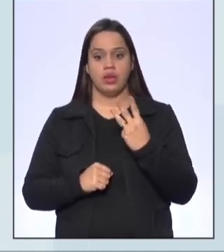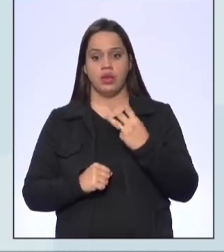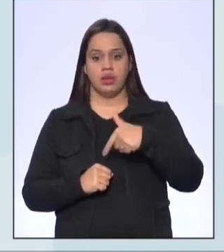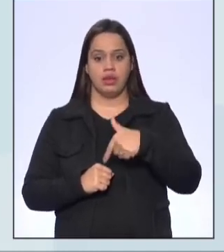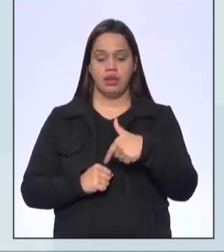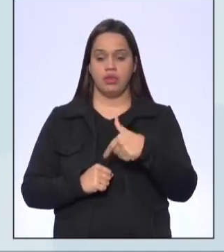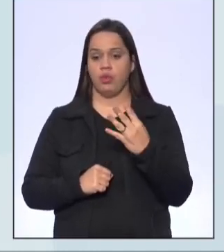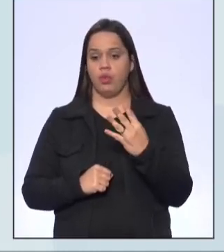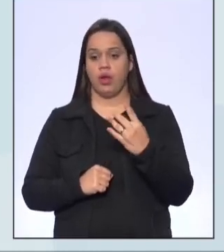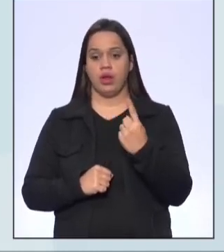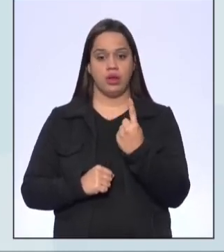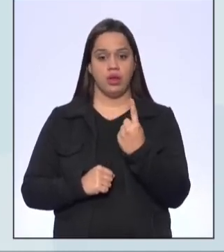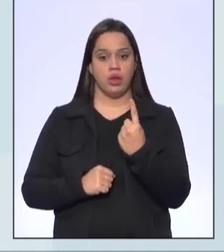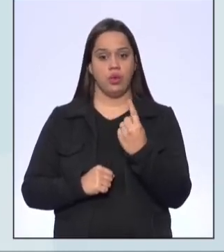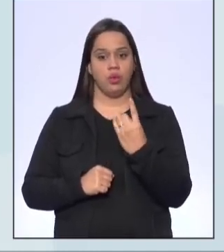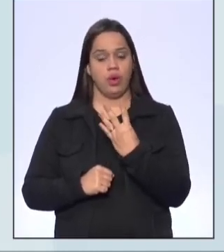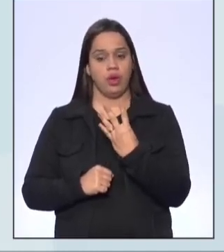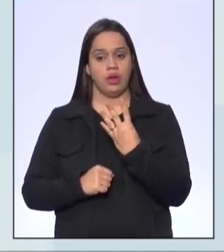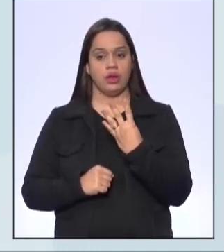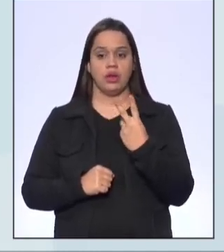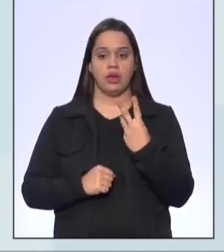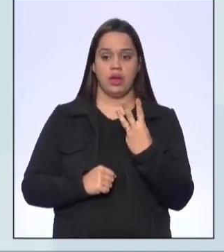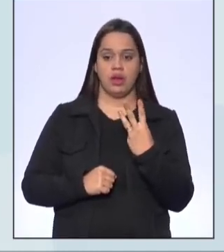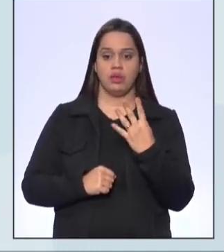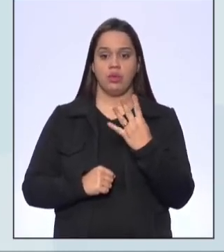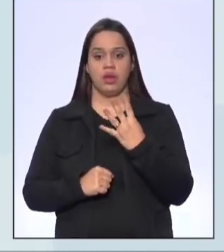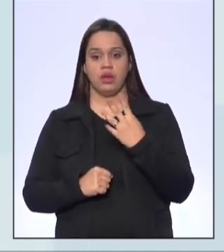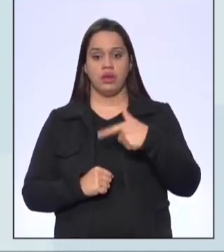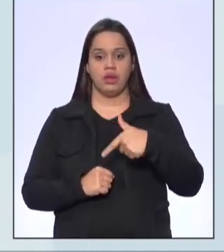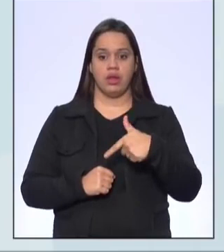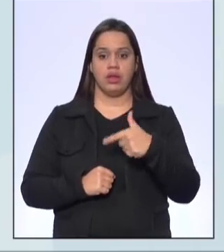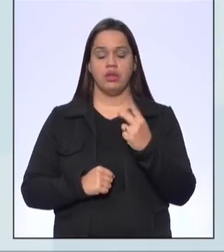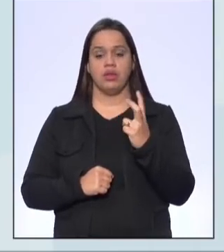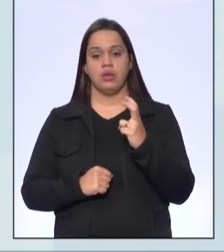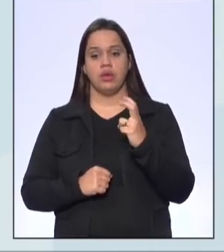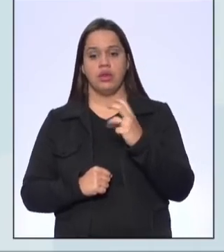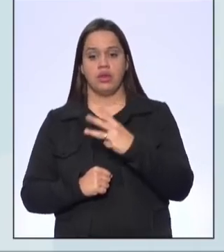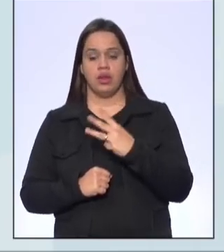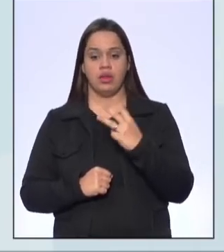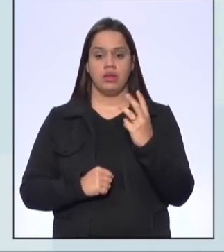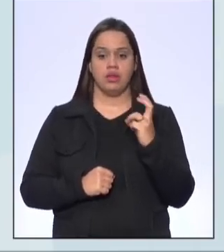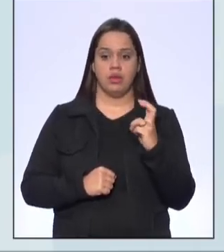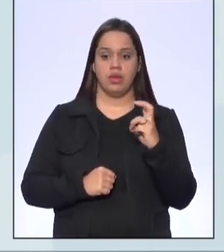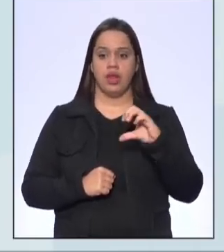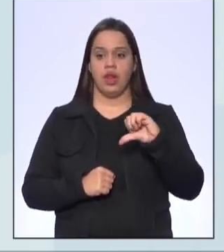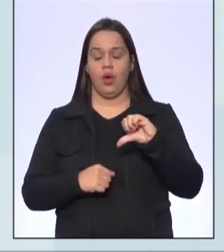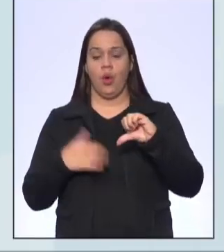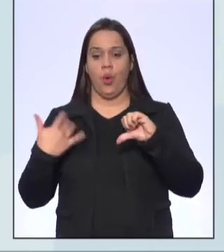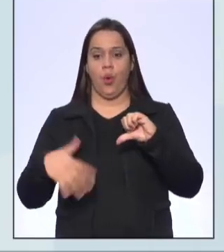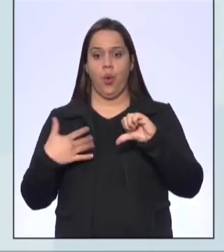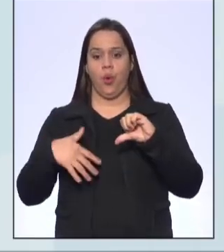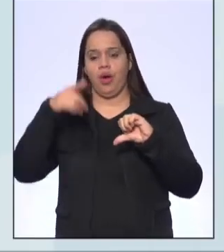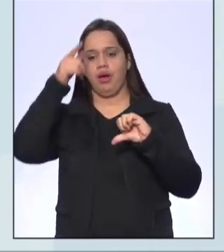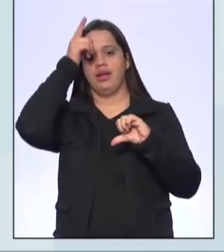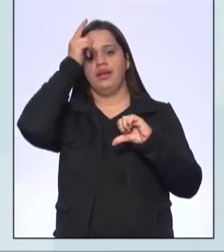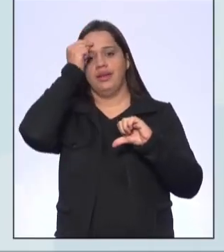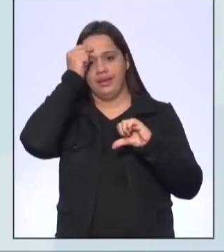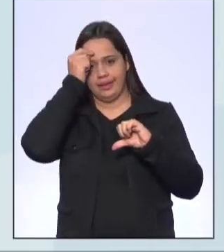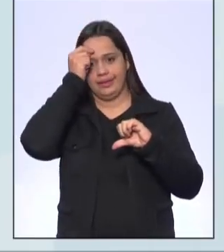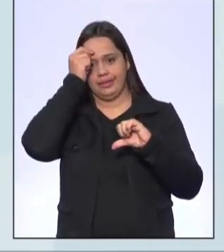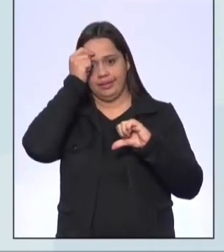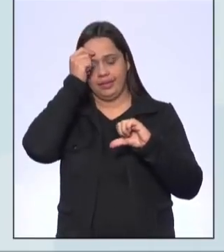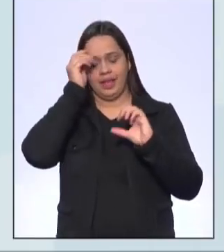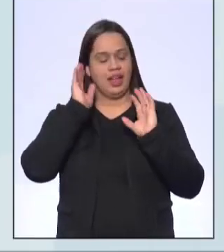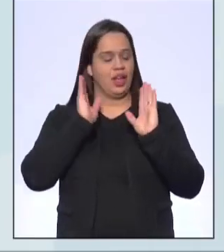37, 41, 43, 47, 53, 59. Ufa! Ufa! Ô, Jonas, eu já vi professor fazer